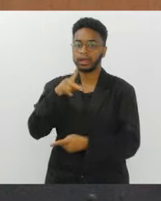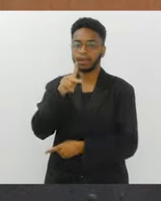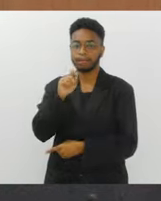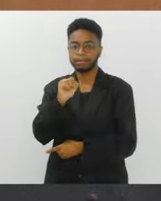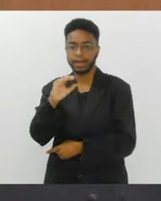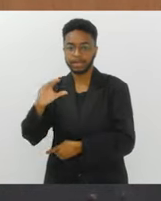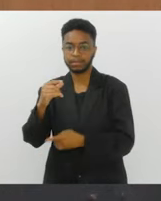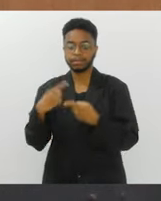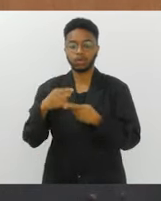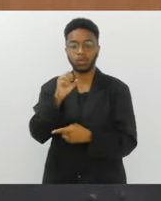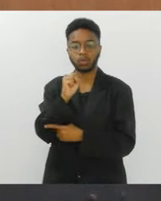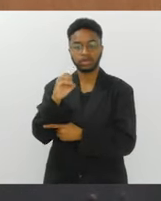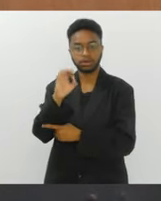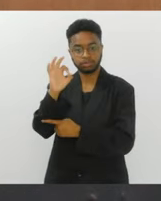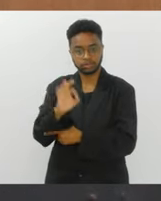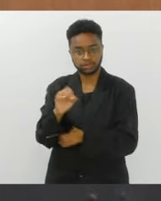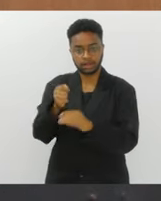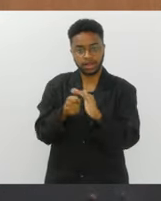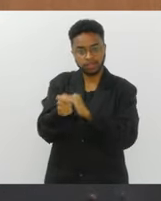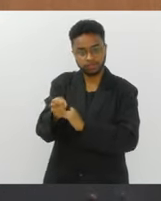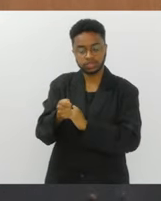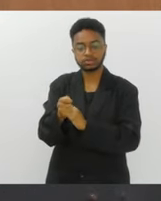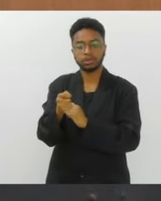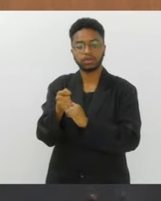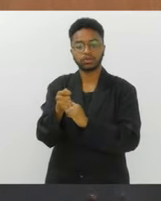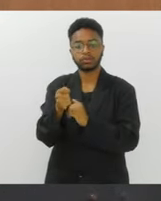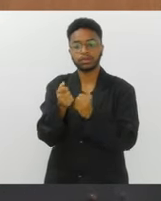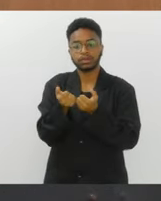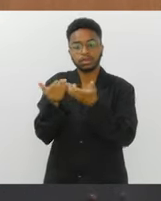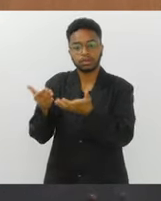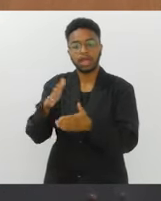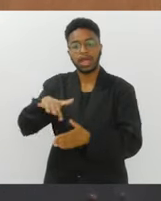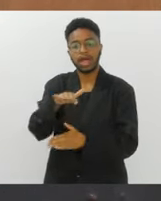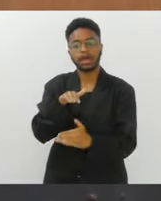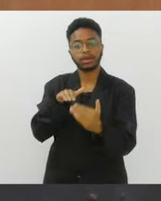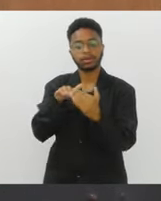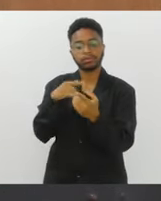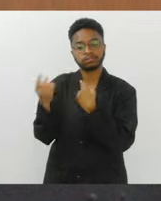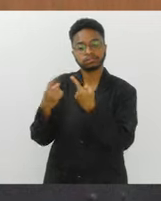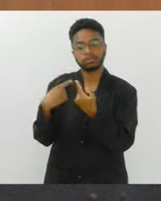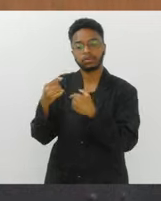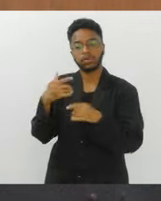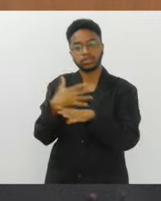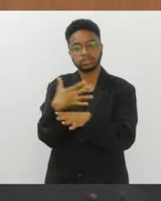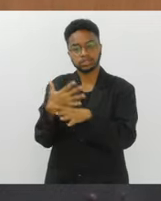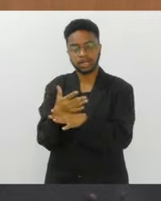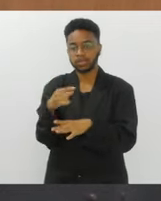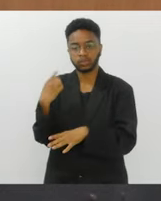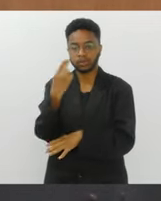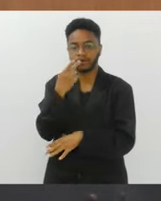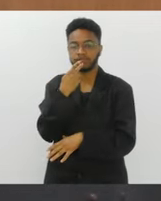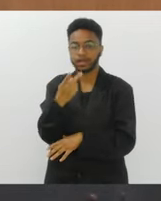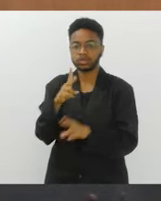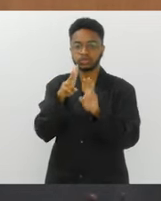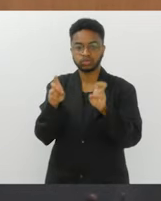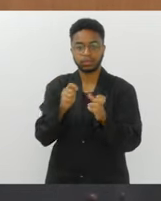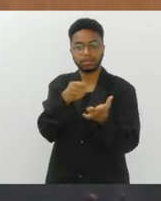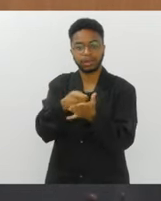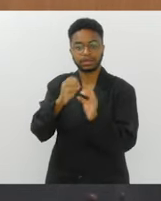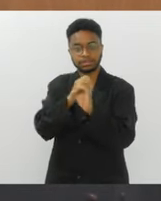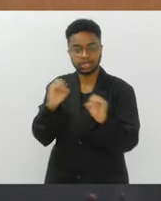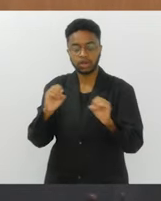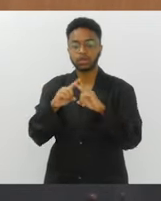onde 80% do investimento do PAC está previsto para mobilidade, não dá para não falar sobre tarifa zero. Nós queremos que o trem